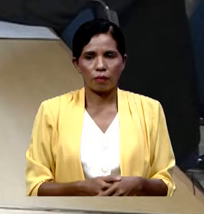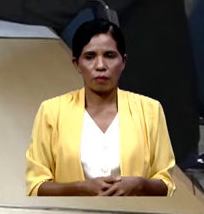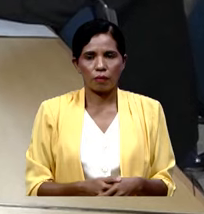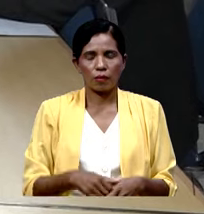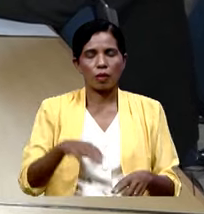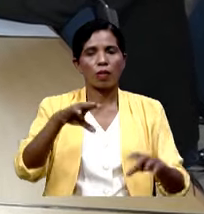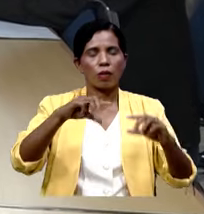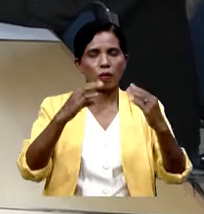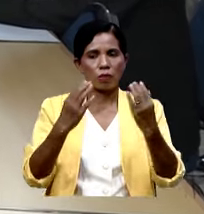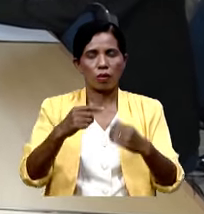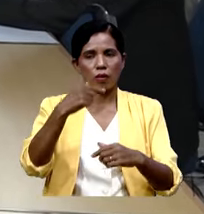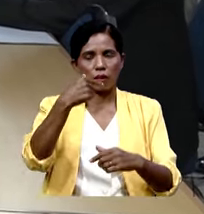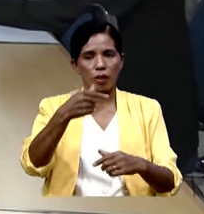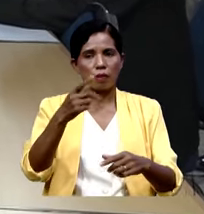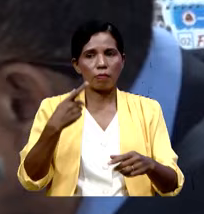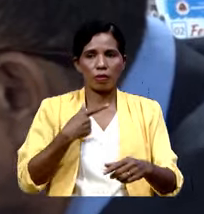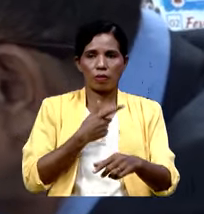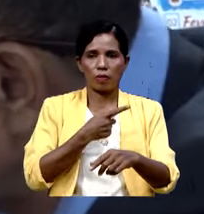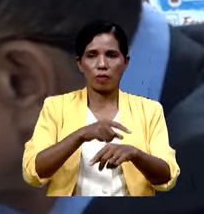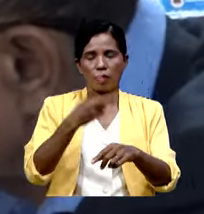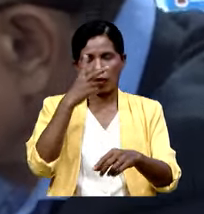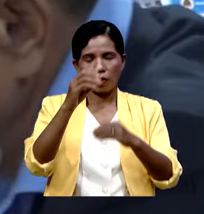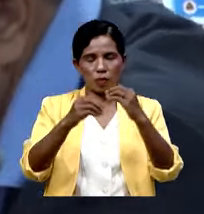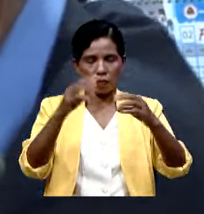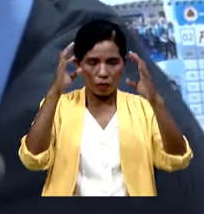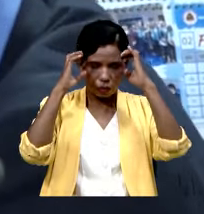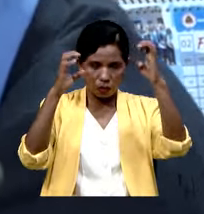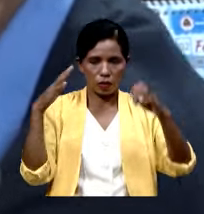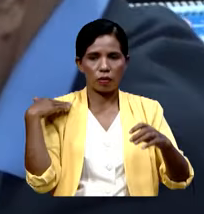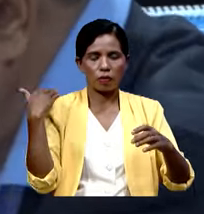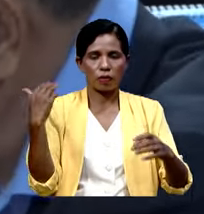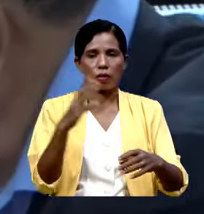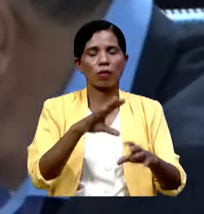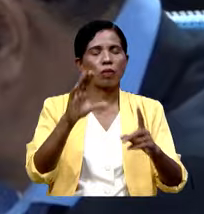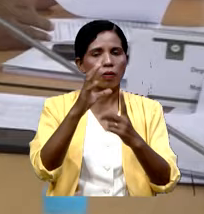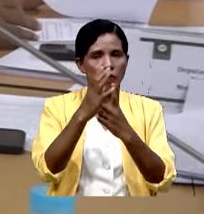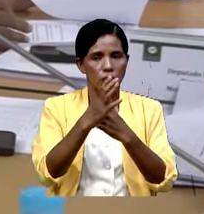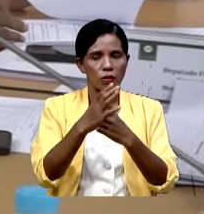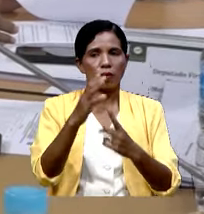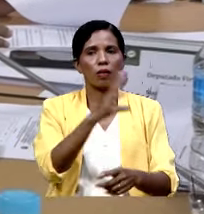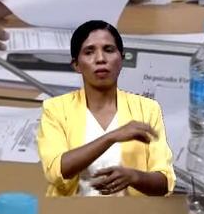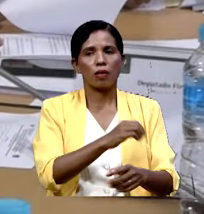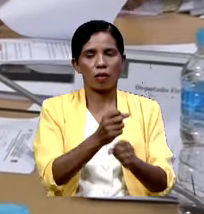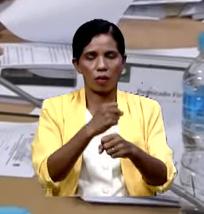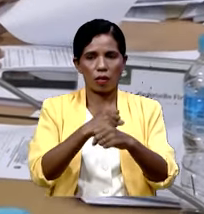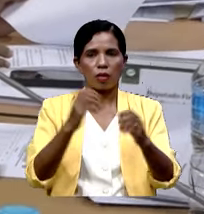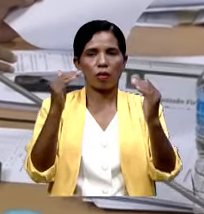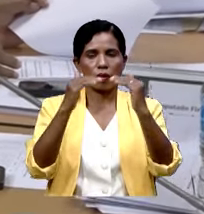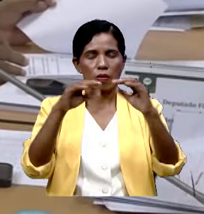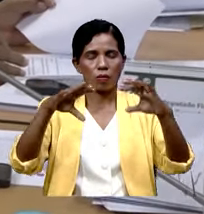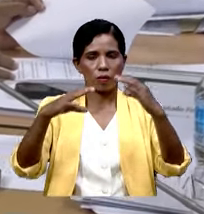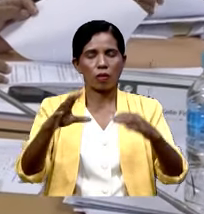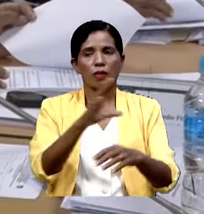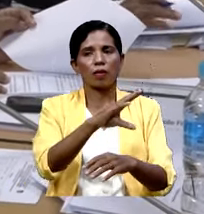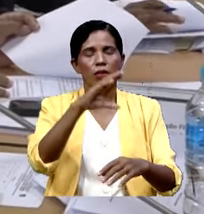Comissão do Parlamento Nacional nebe trata assunto educação, juventude e cultura no cidadania. Hala o encontro com a Comissão